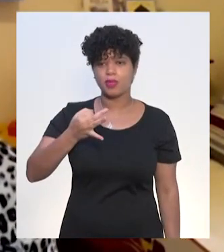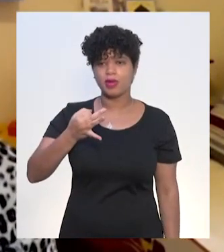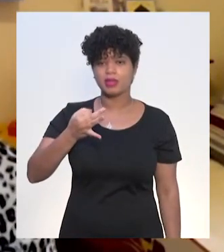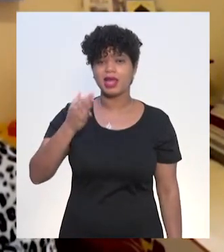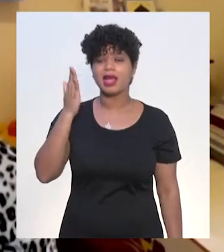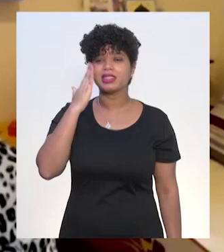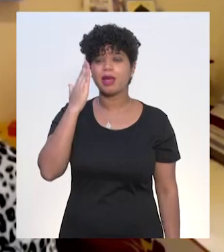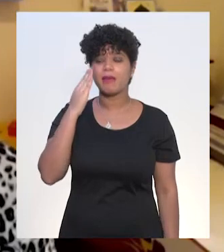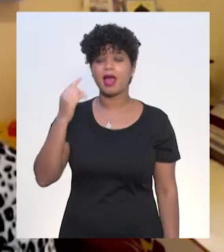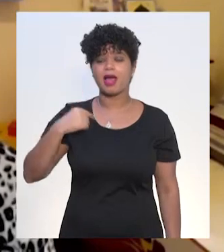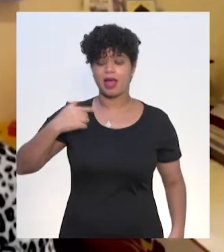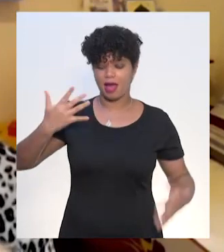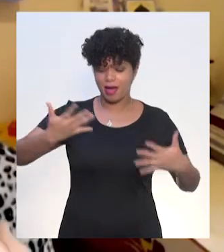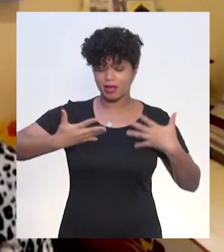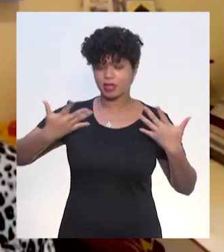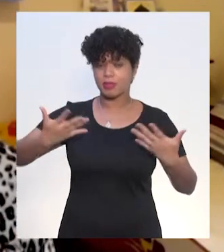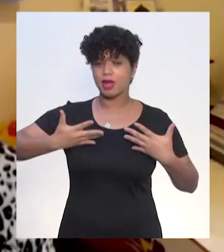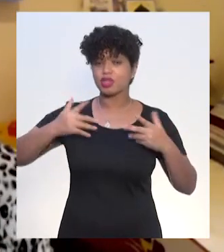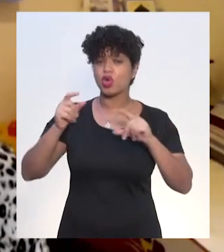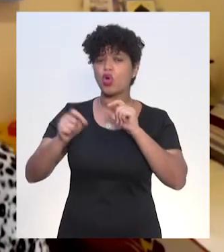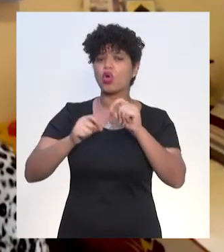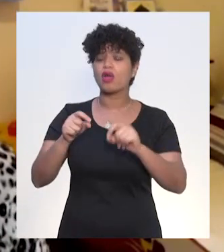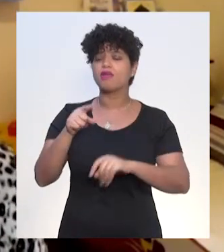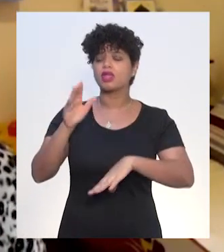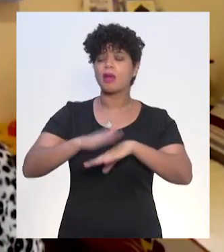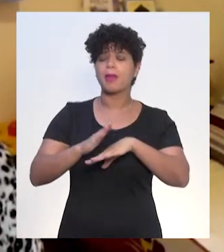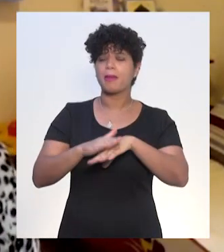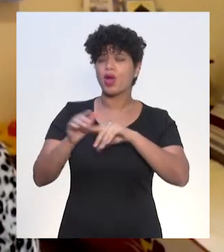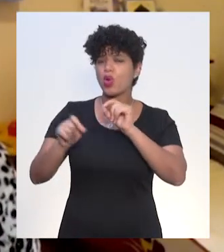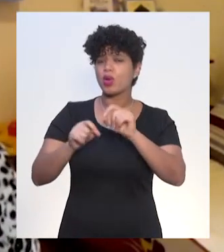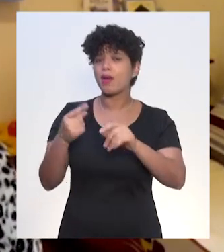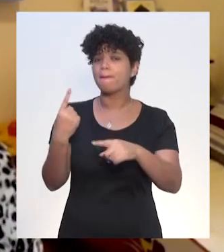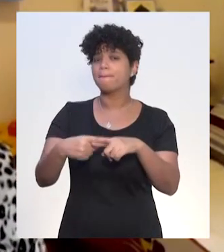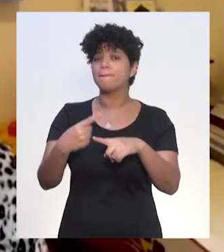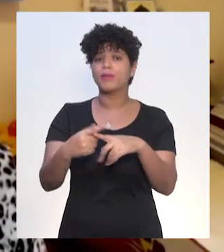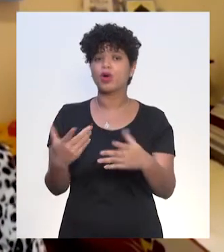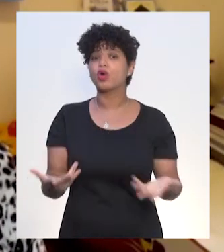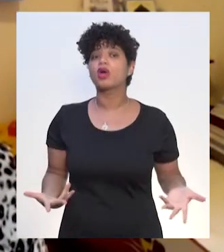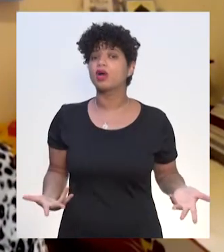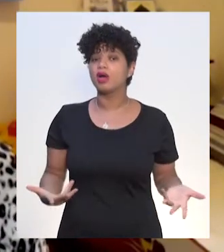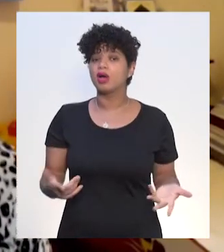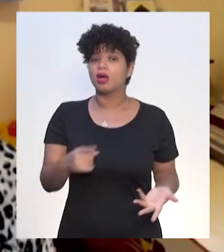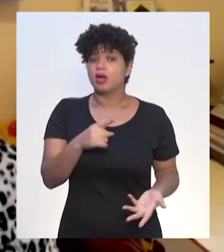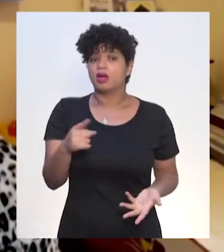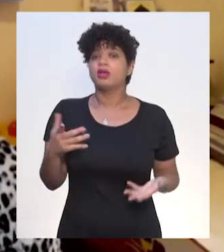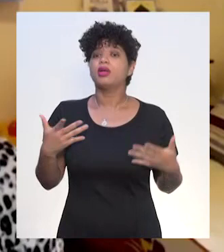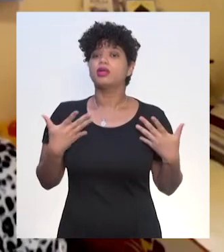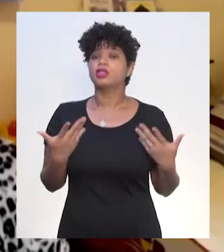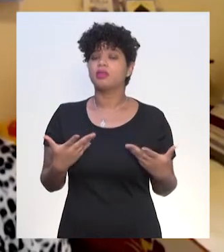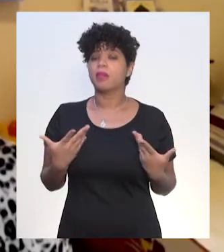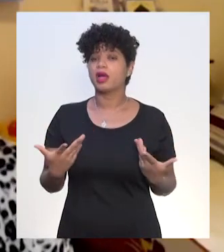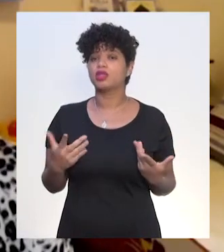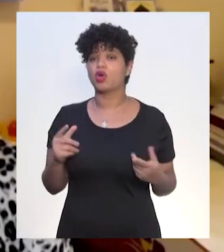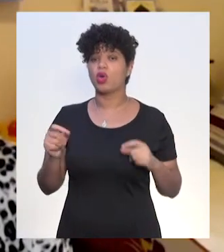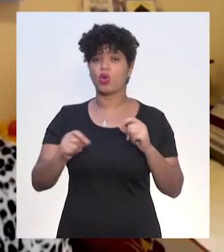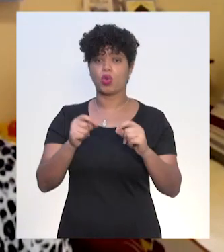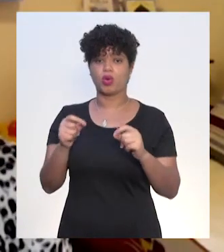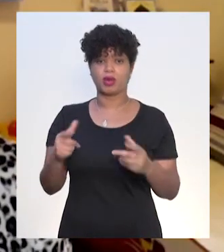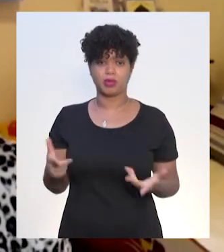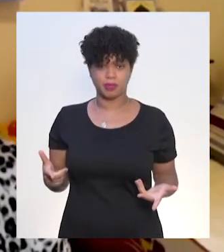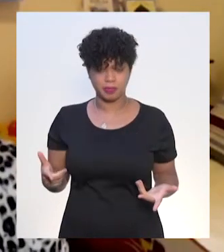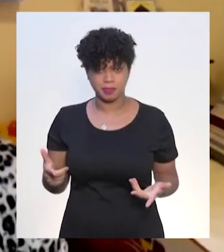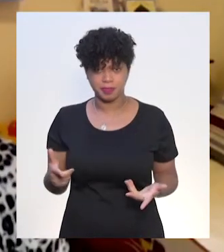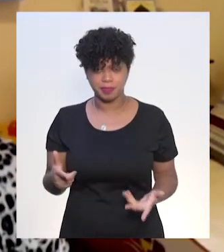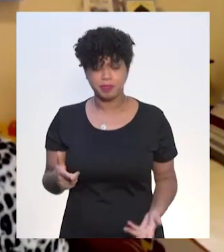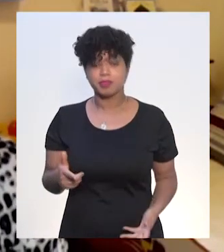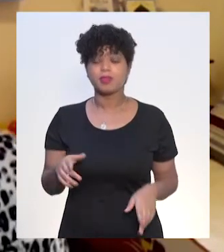suas motivações O que que você faz o que você faz não eu quero quem te motiva a fazer as coisas da maneira como você